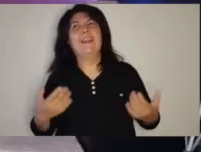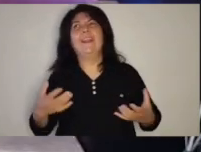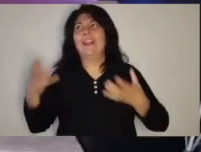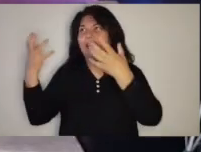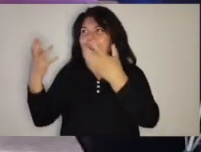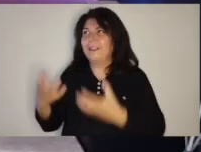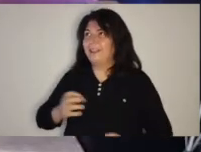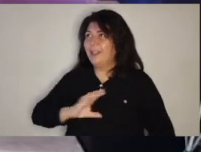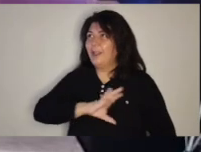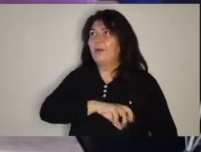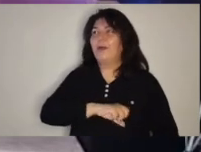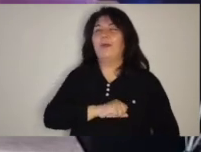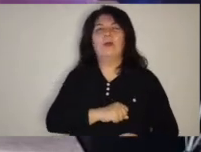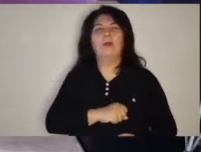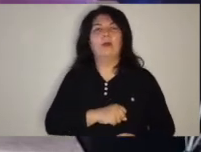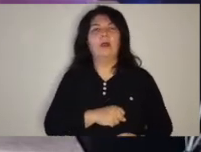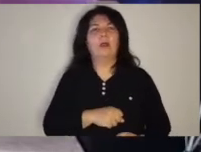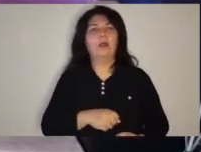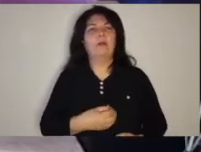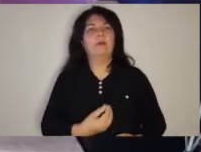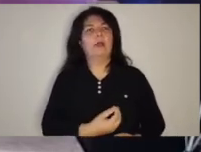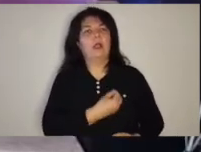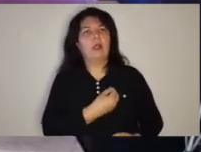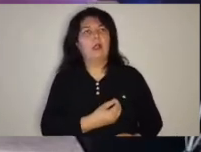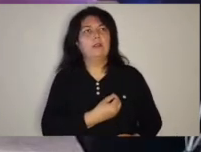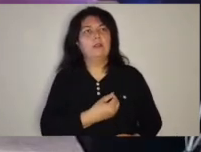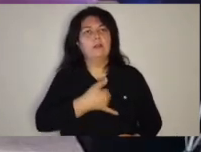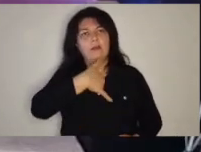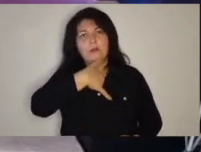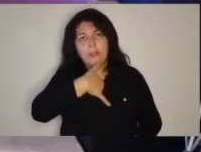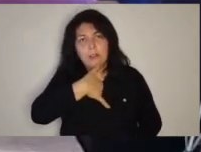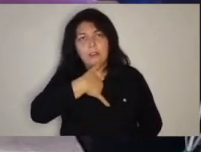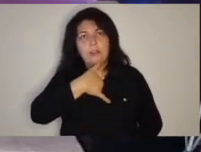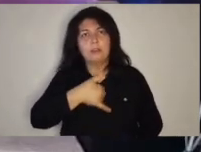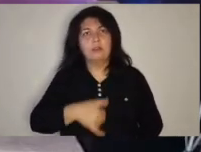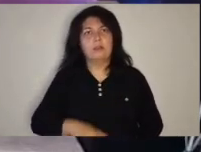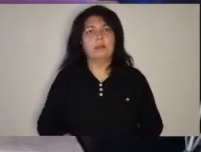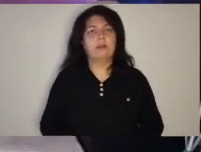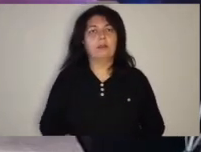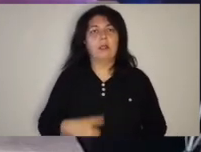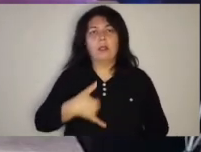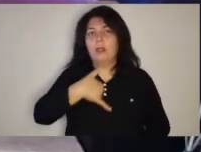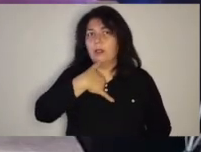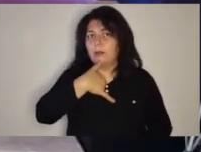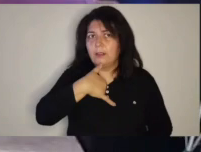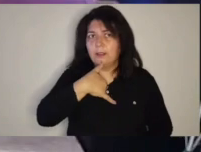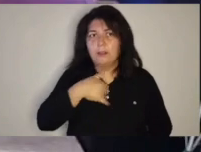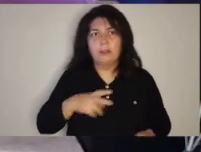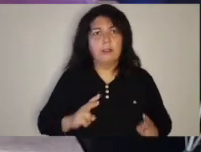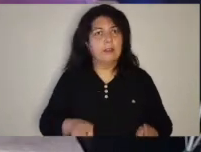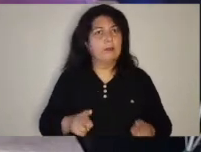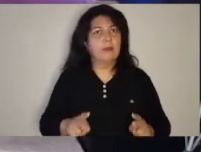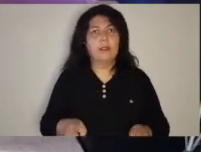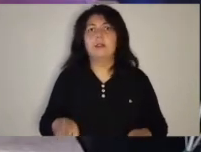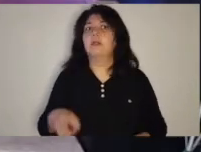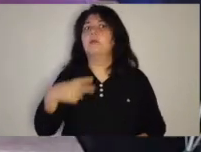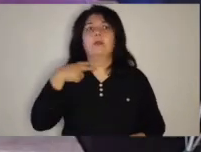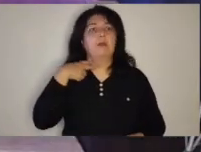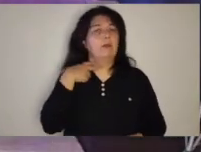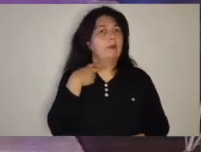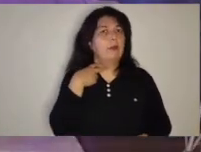Irmãos, não é errado você passar por momentos de tristeza, mas a tristeza, ela não pode